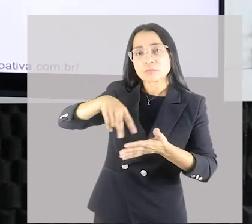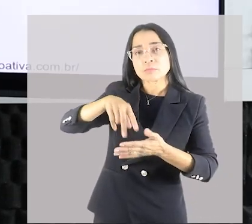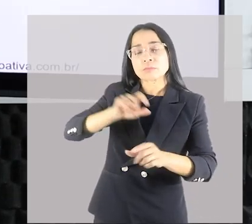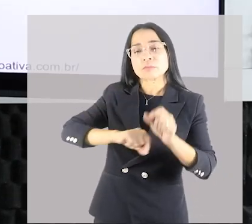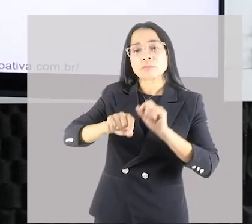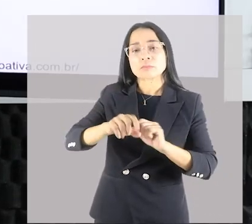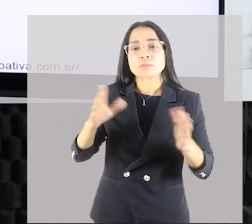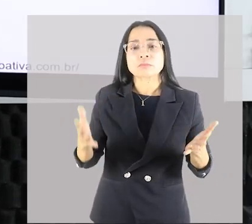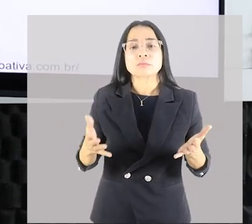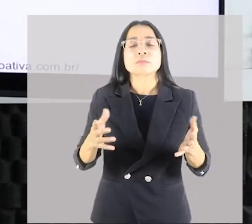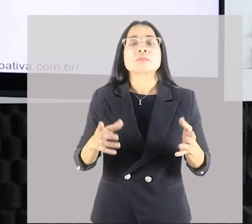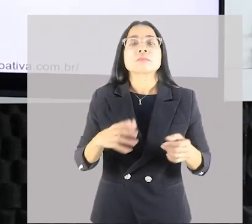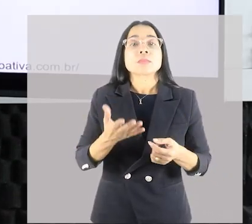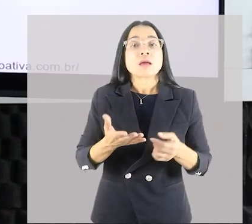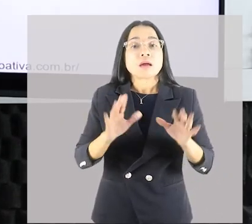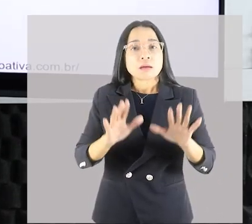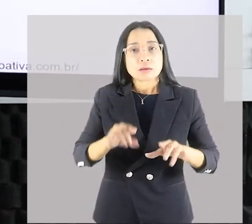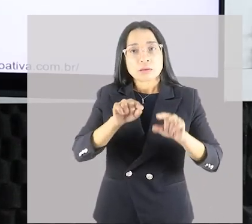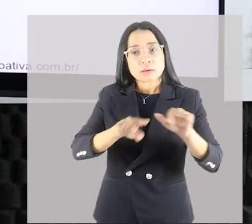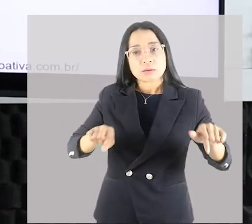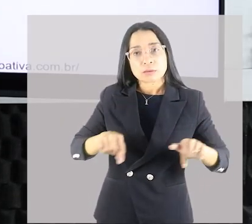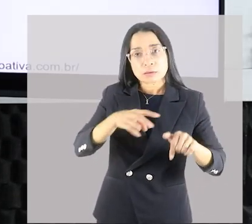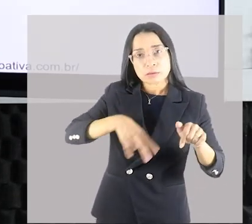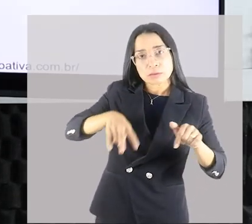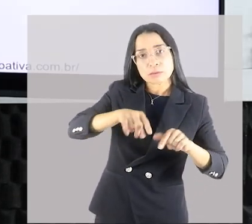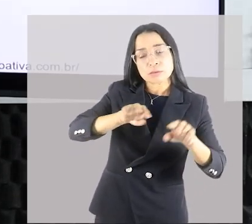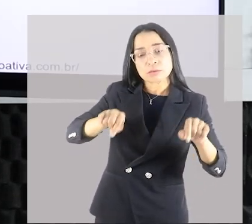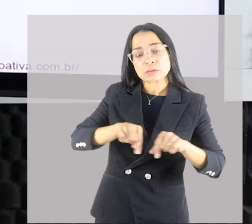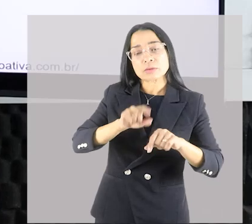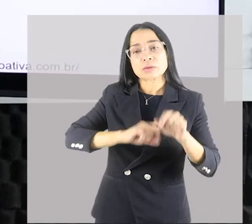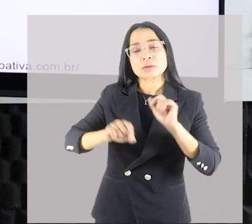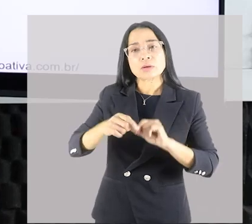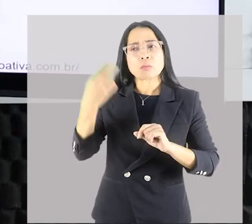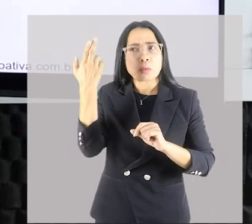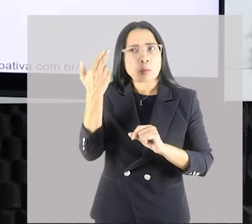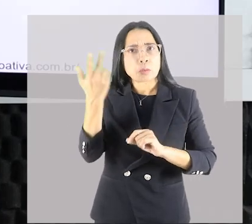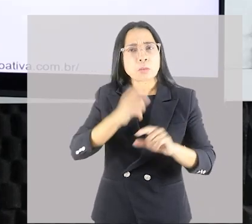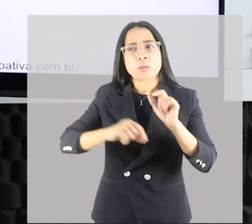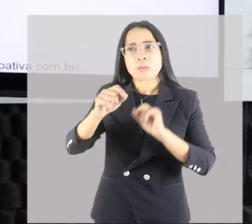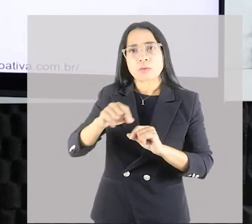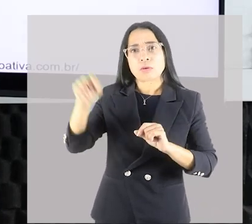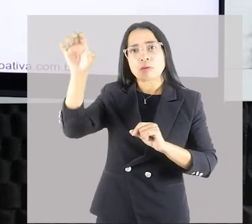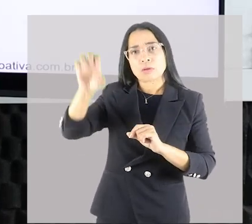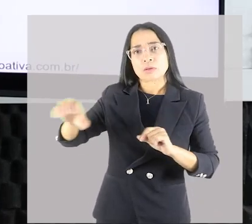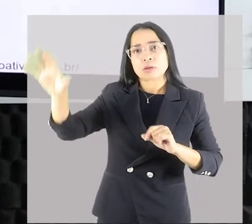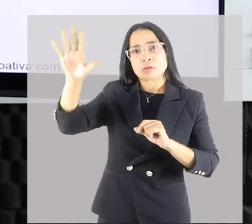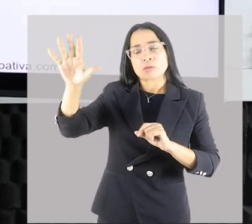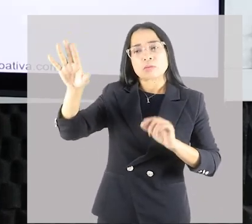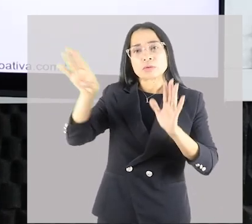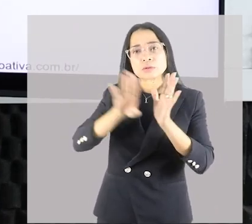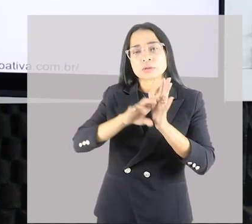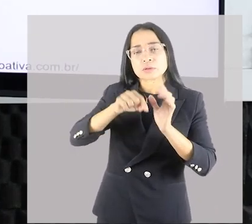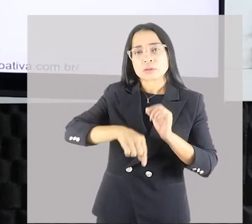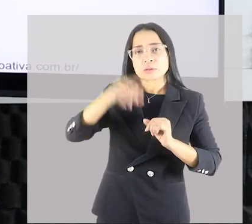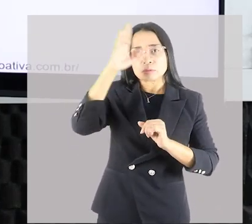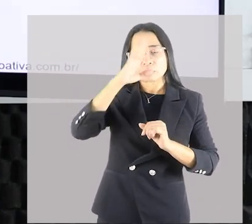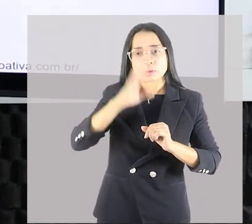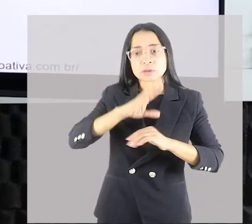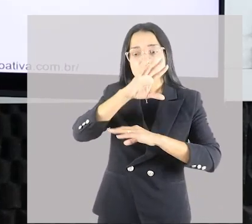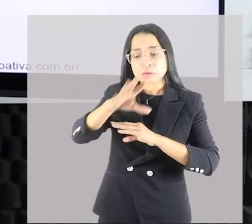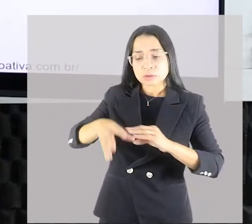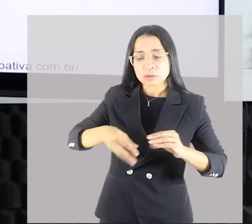já era bem comum na Europa. E aí ela chega com bastante força no nosso país, se juntando a